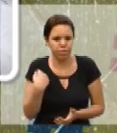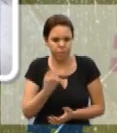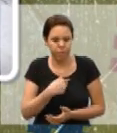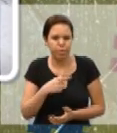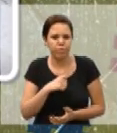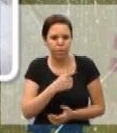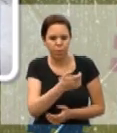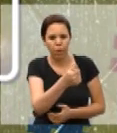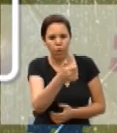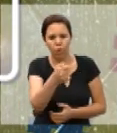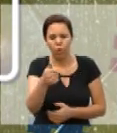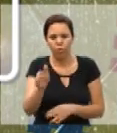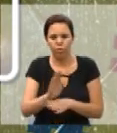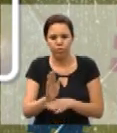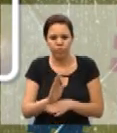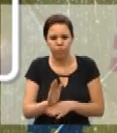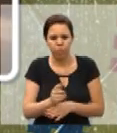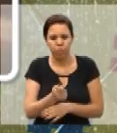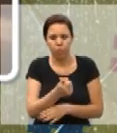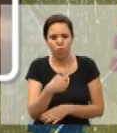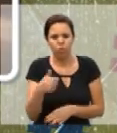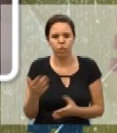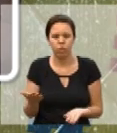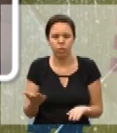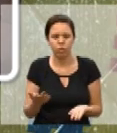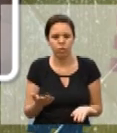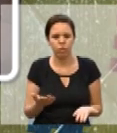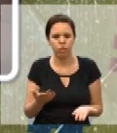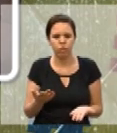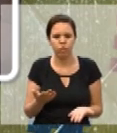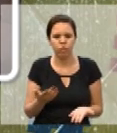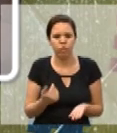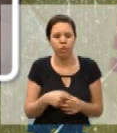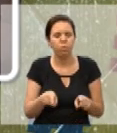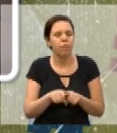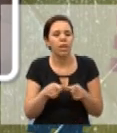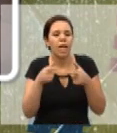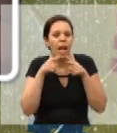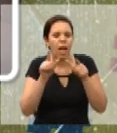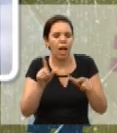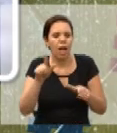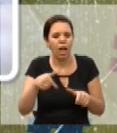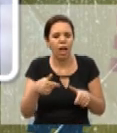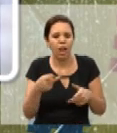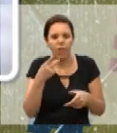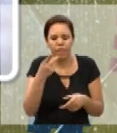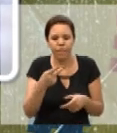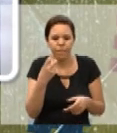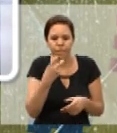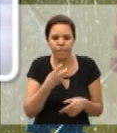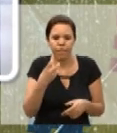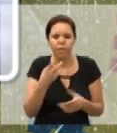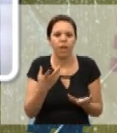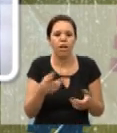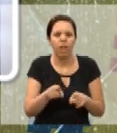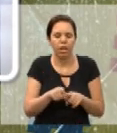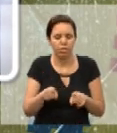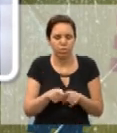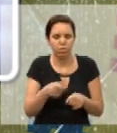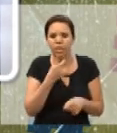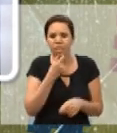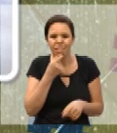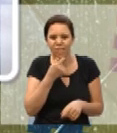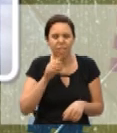temos poucos filmes de ficção científica, poucos. E a barreira, né, da língua? Então, o filme é falado em inglês e é falado também em